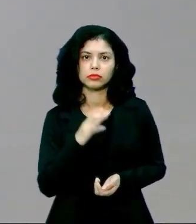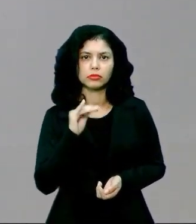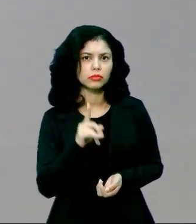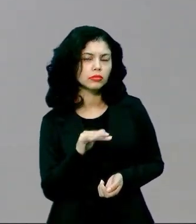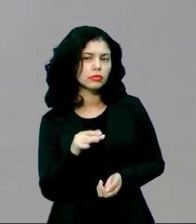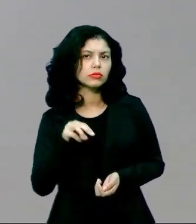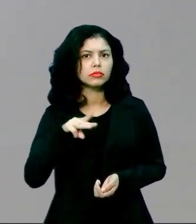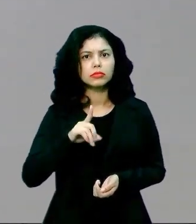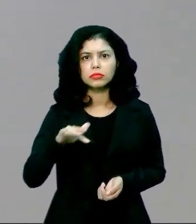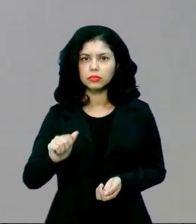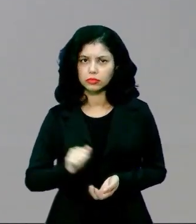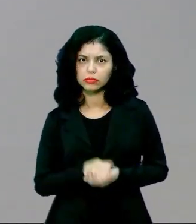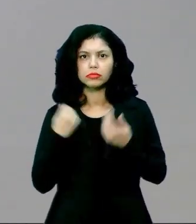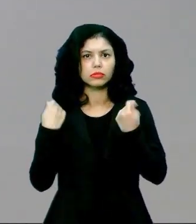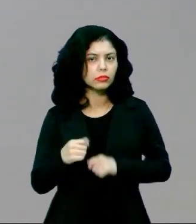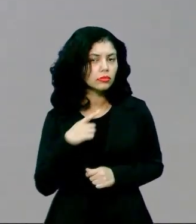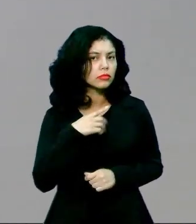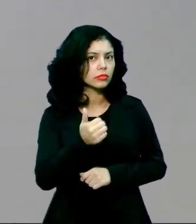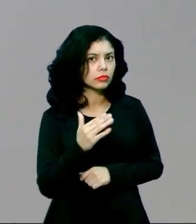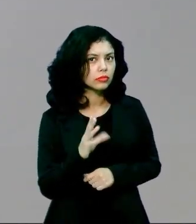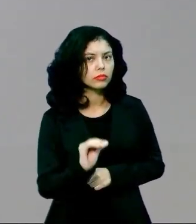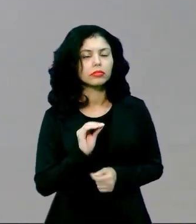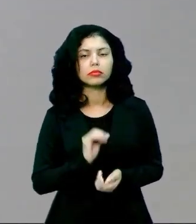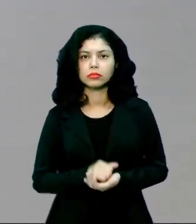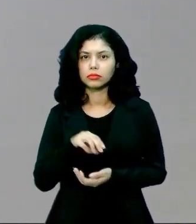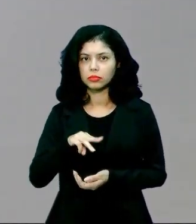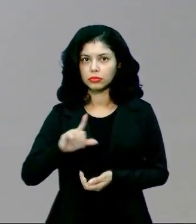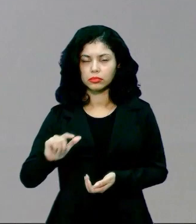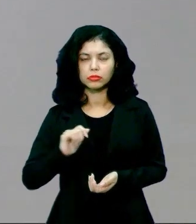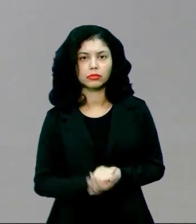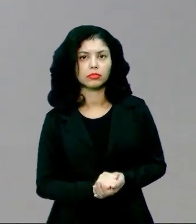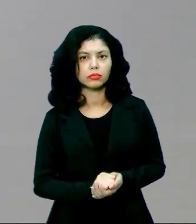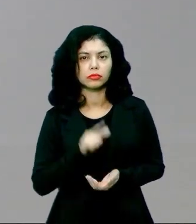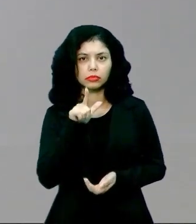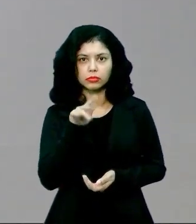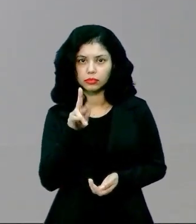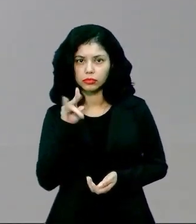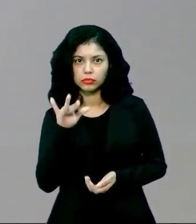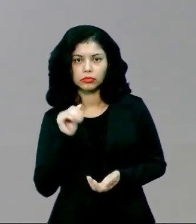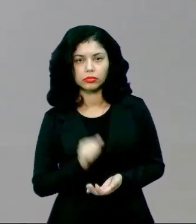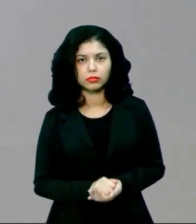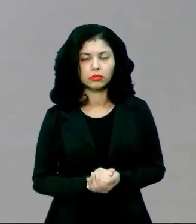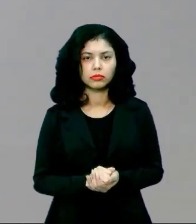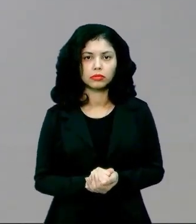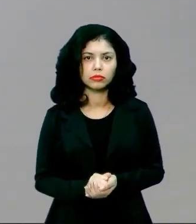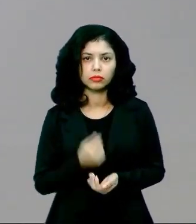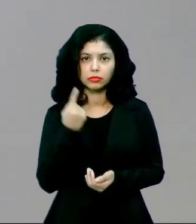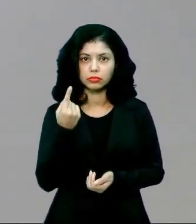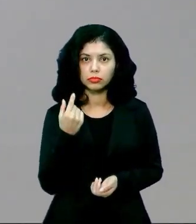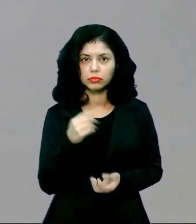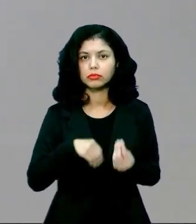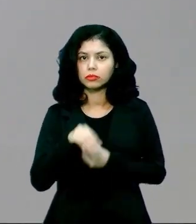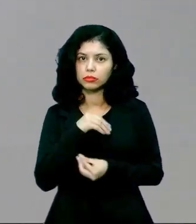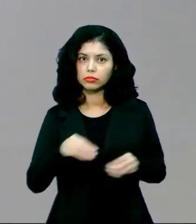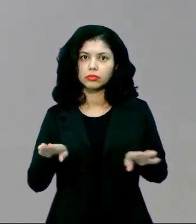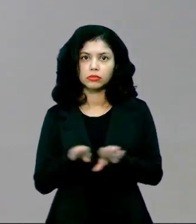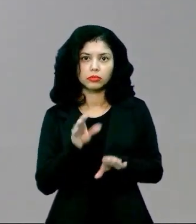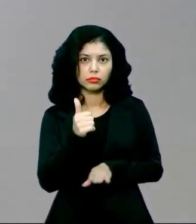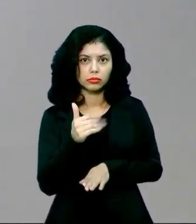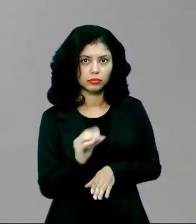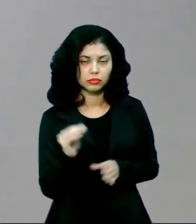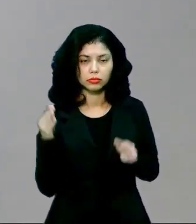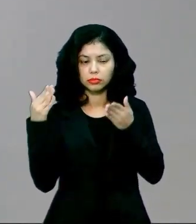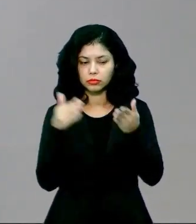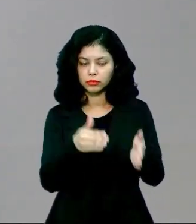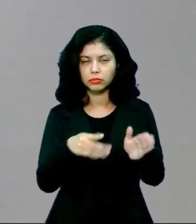concentração molar que me diz que eu tenho 10 mols por litro, então significa dizer que em uma solução de 1 litro eu tenho 10 mols